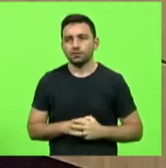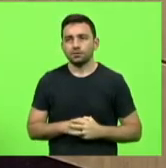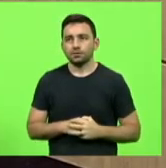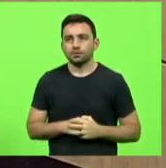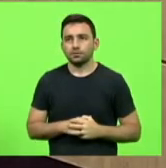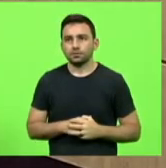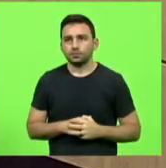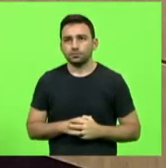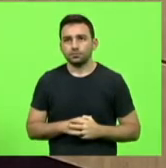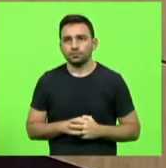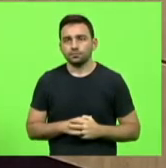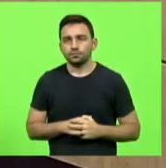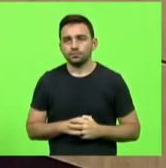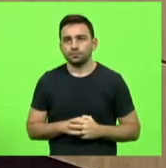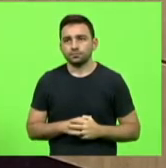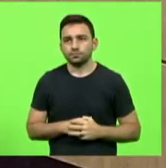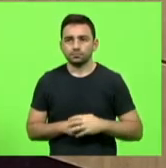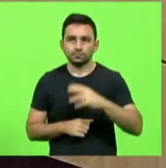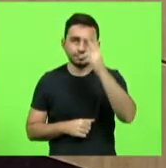Como vota a deputada Paulinha?